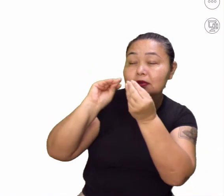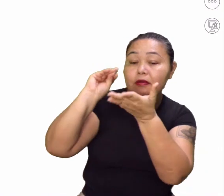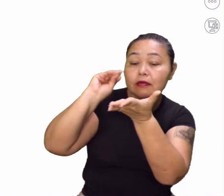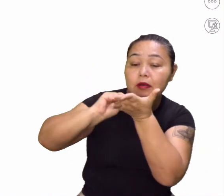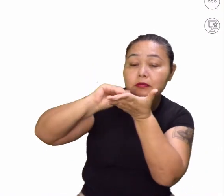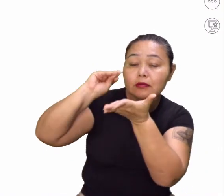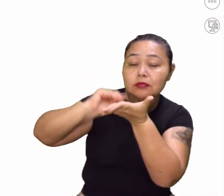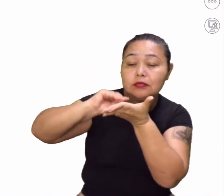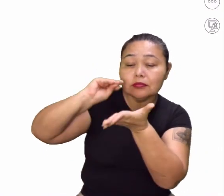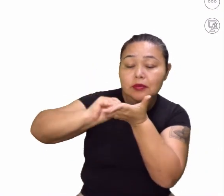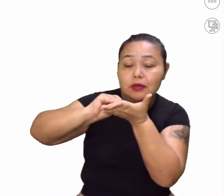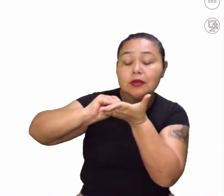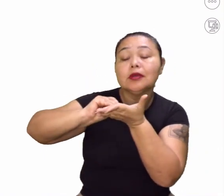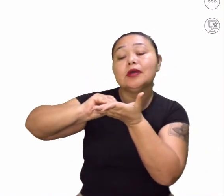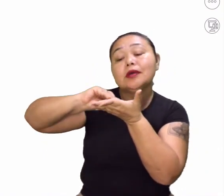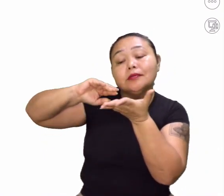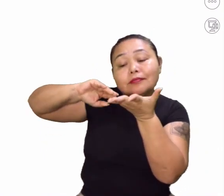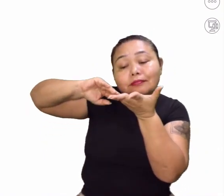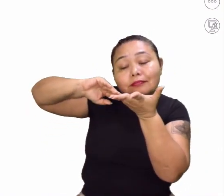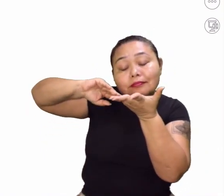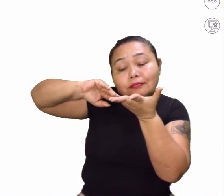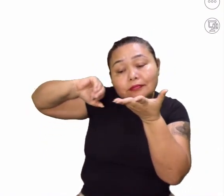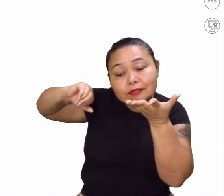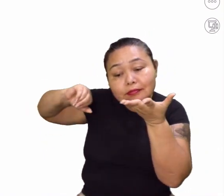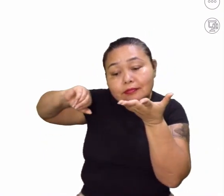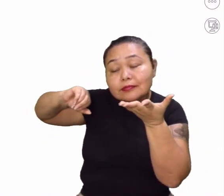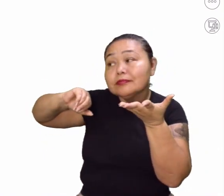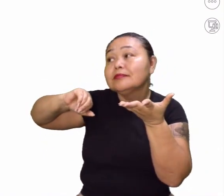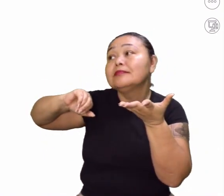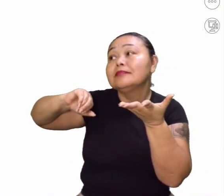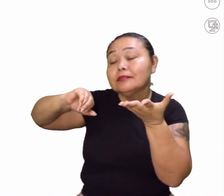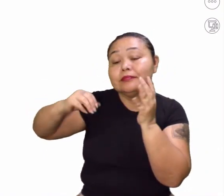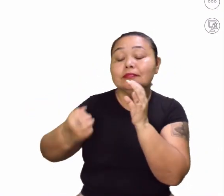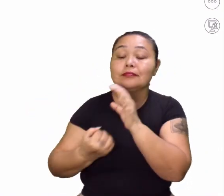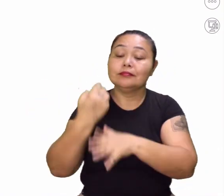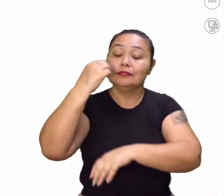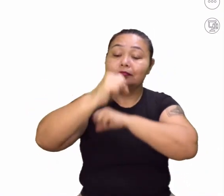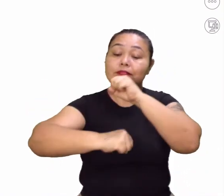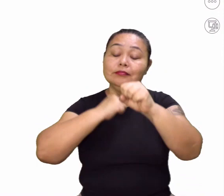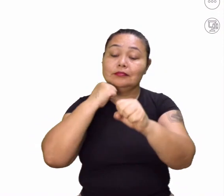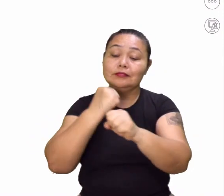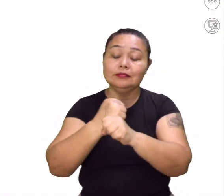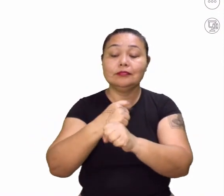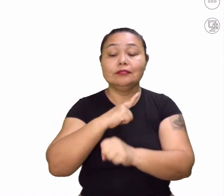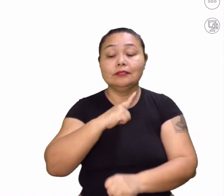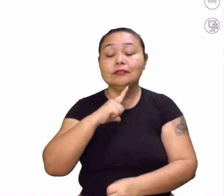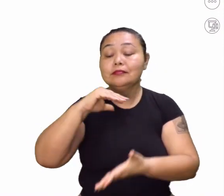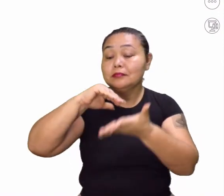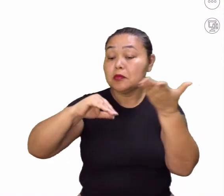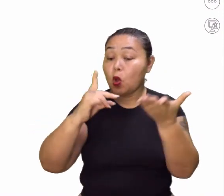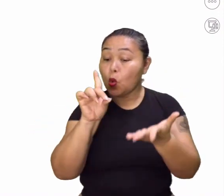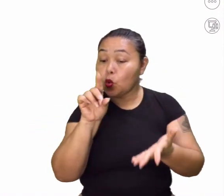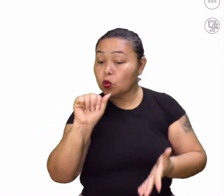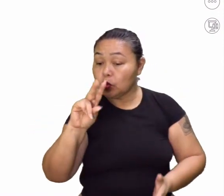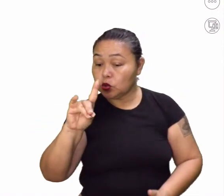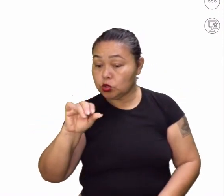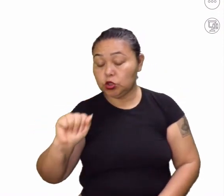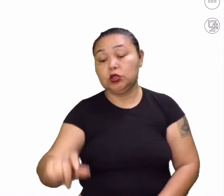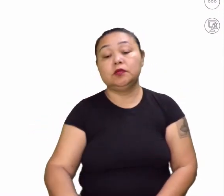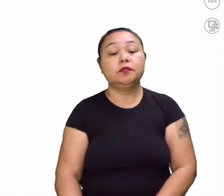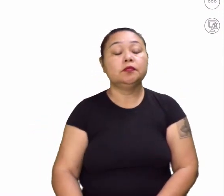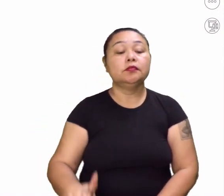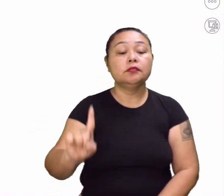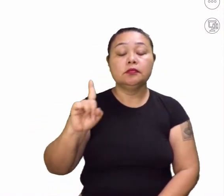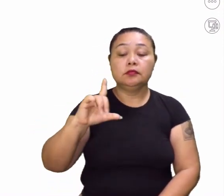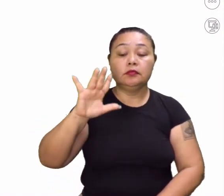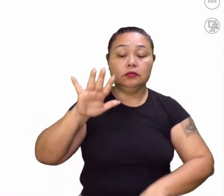faltam aí para completar 24 horas... Bem lembrado. Beleza? Beleza. Então anota aí, galera, que um dia,